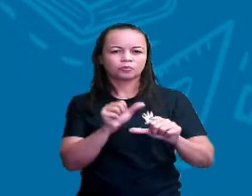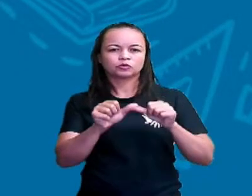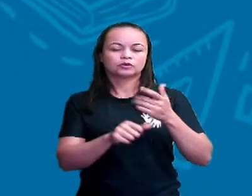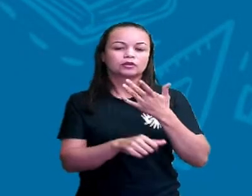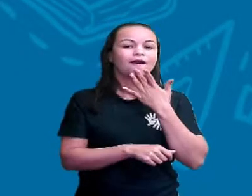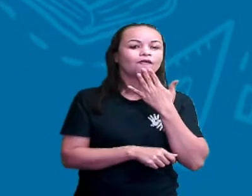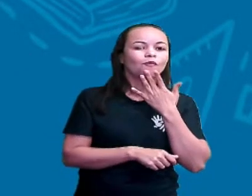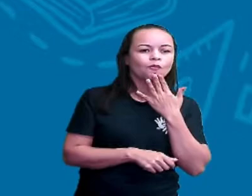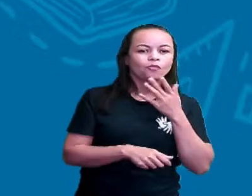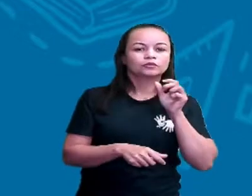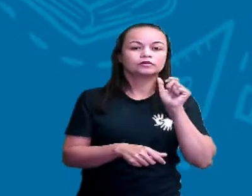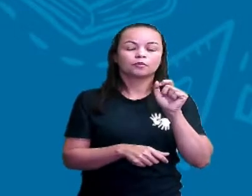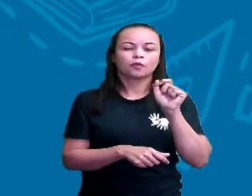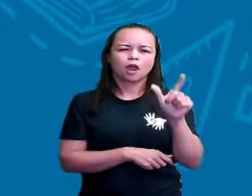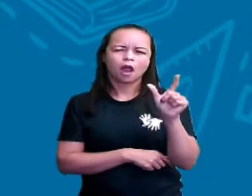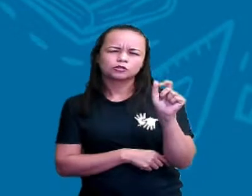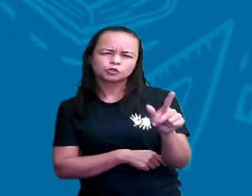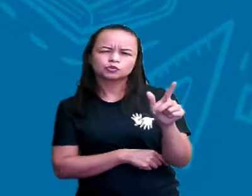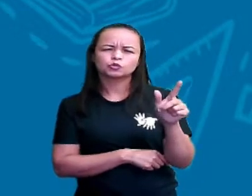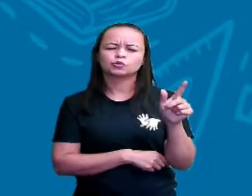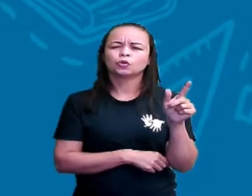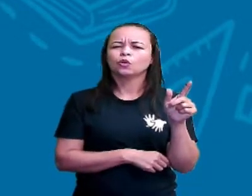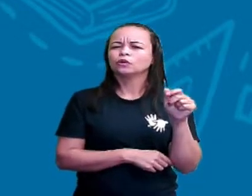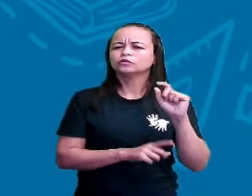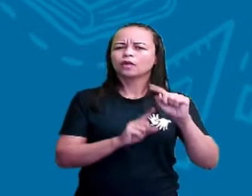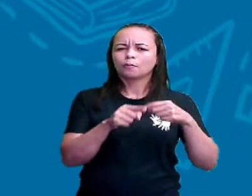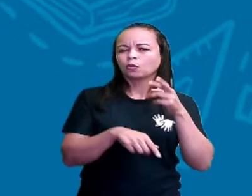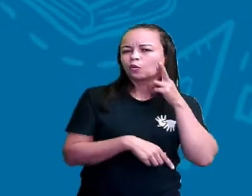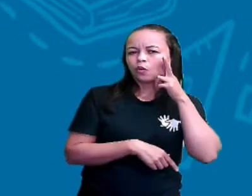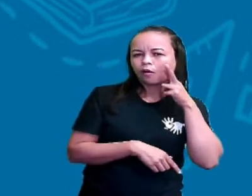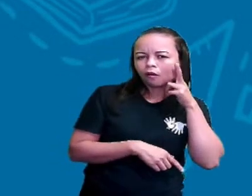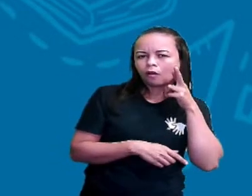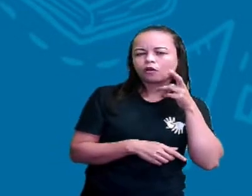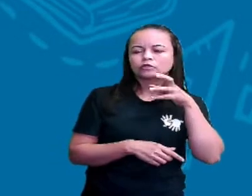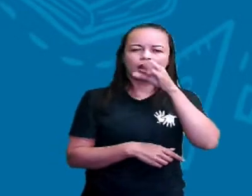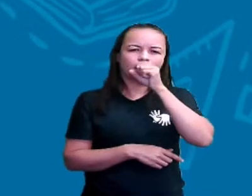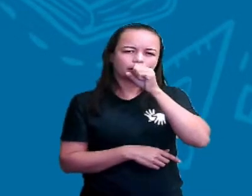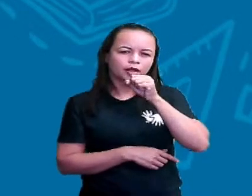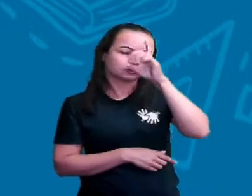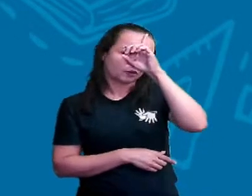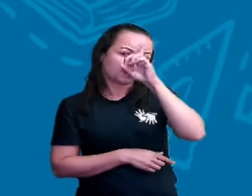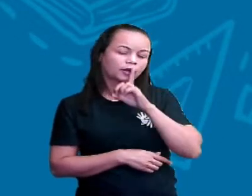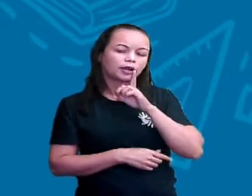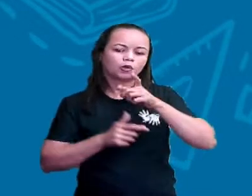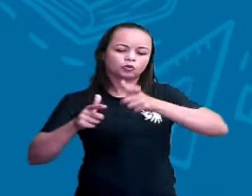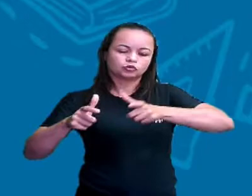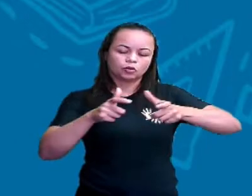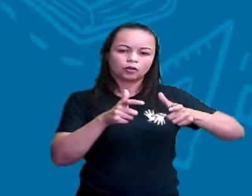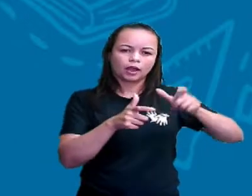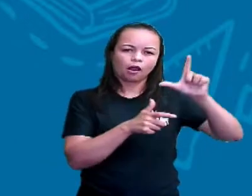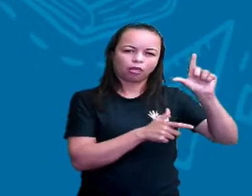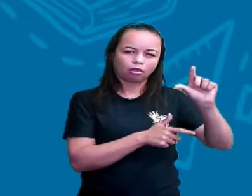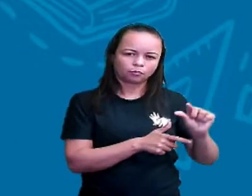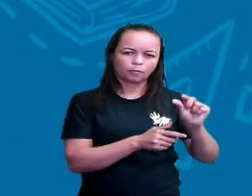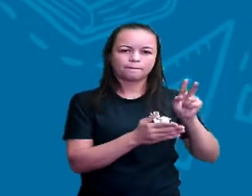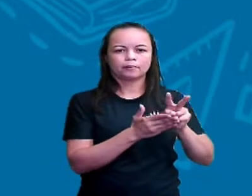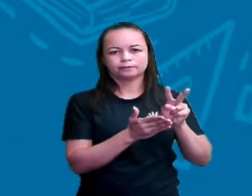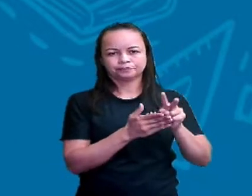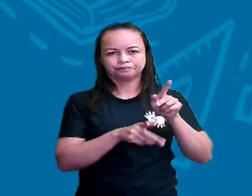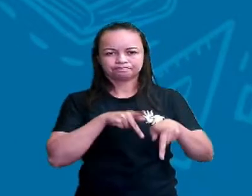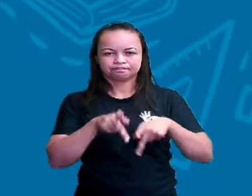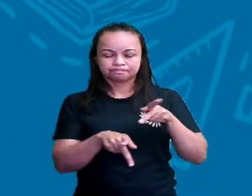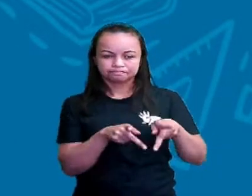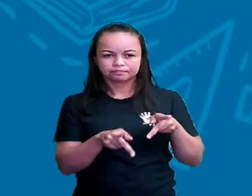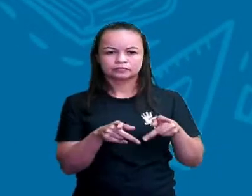cor, depois azul, depois o rosa, depois laranja e amarelo, os lugares que menos têm povos indígenas, mas